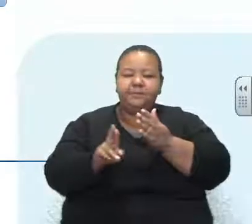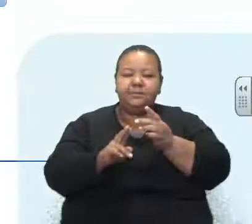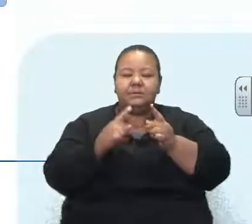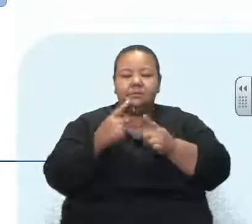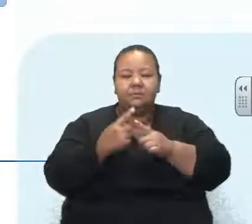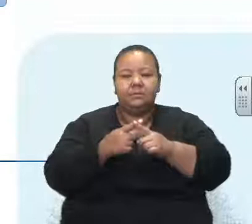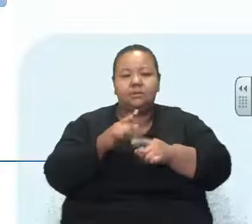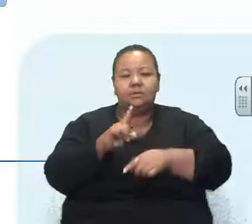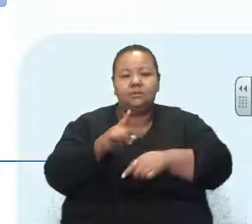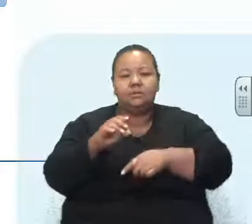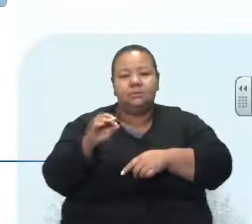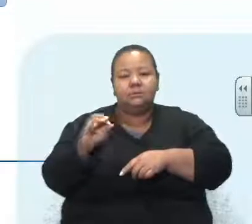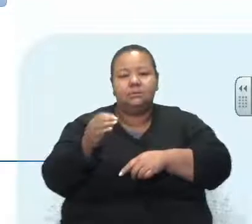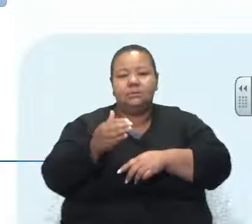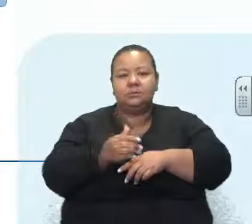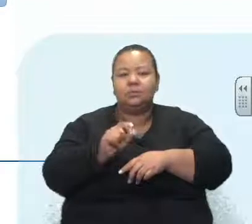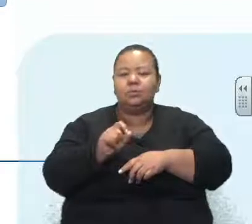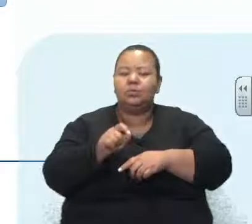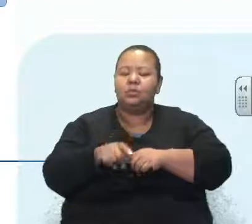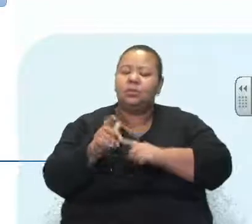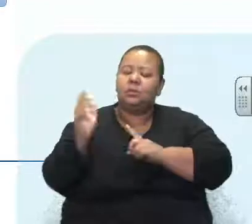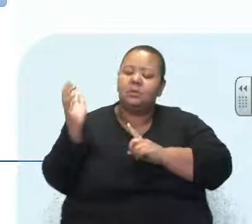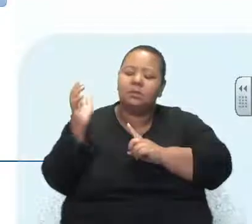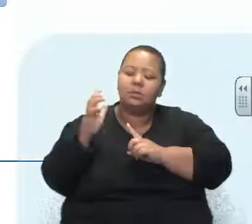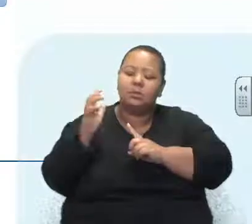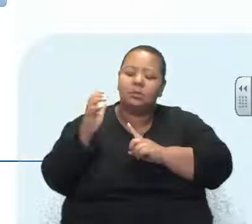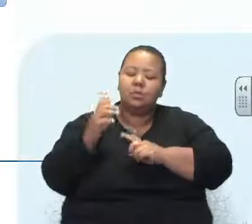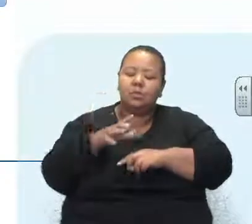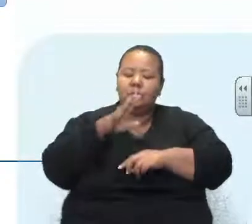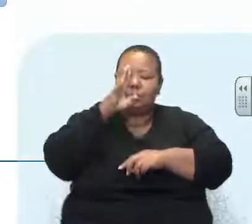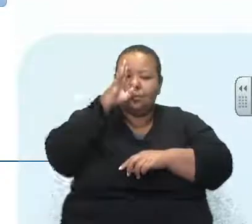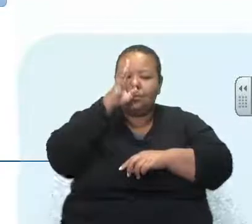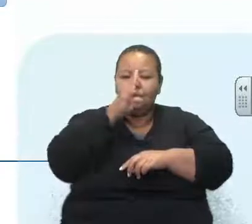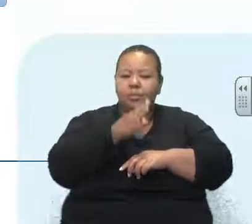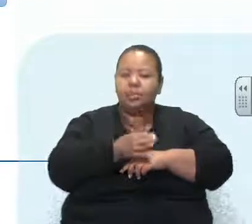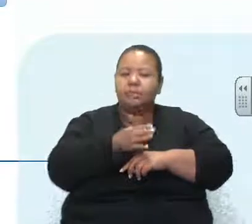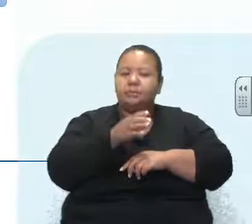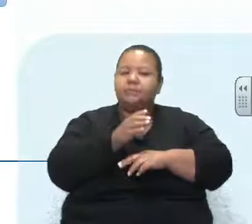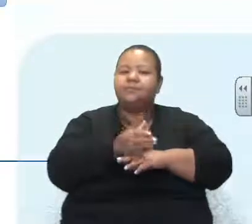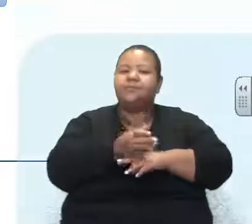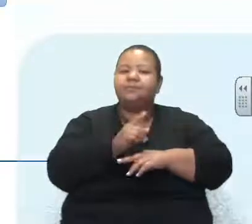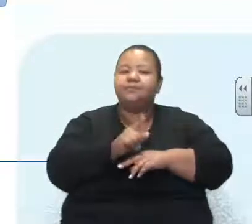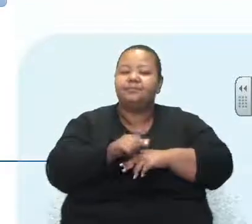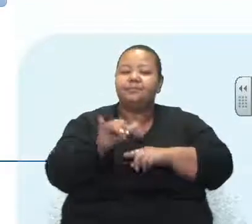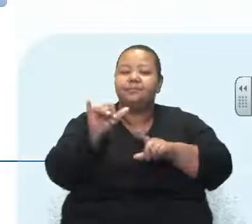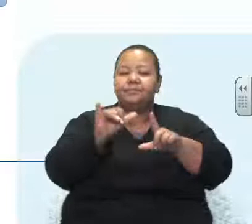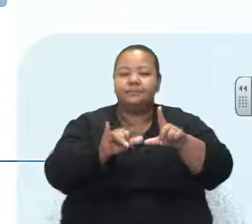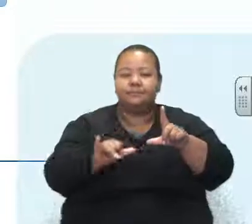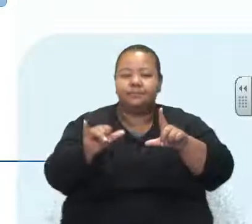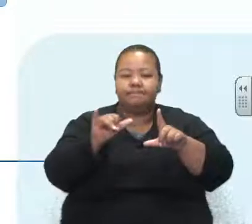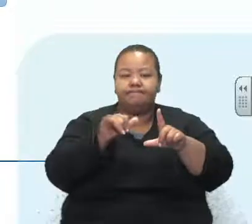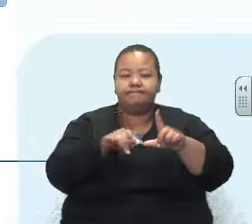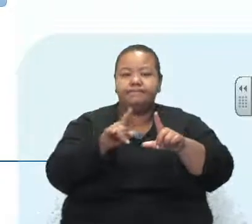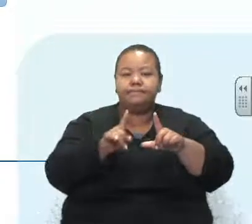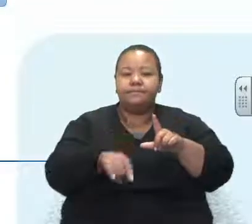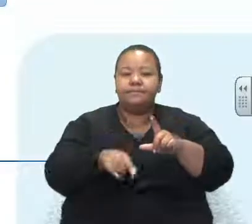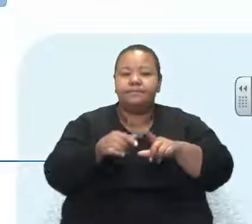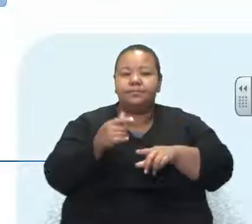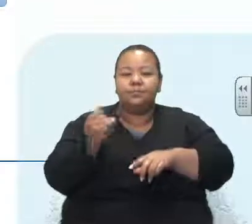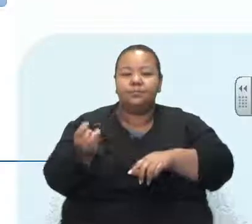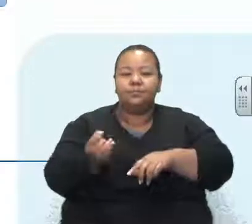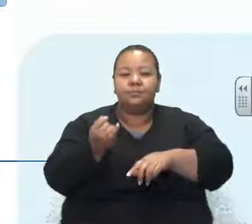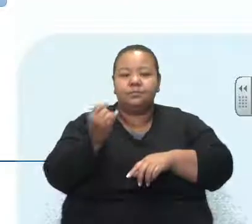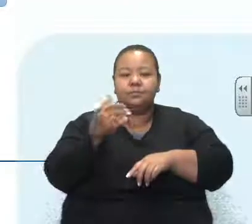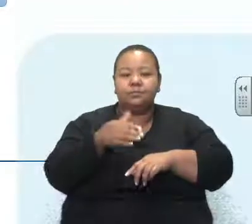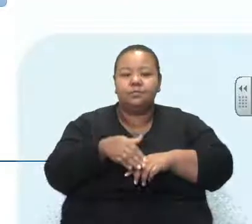100. O que impacta diretamente aqui na minha eficiência da minha empresa? Layout. Esse é um clássico. O layout é